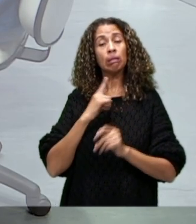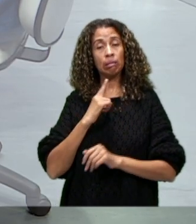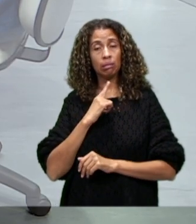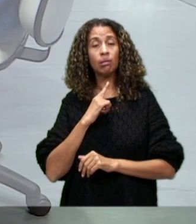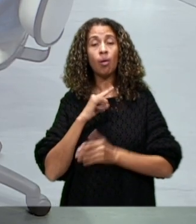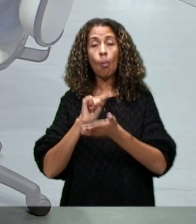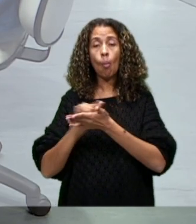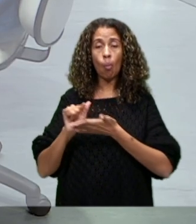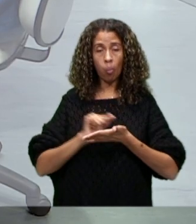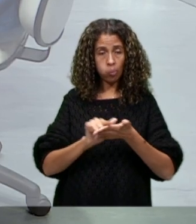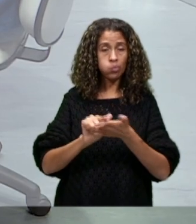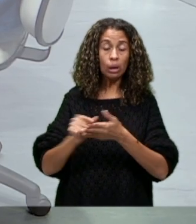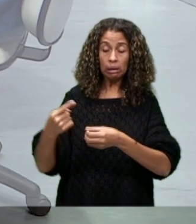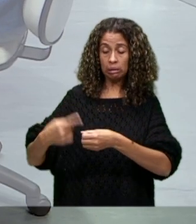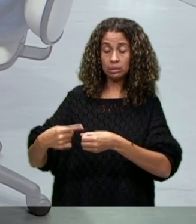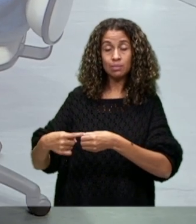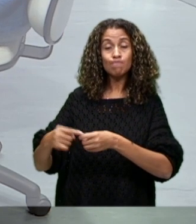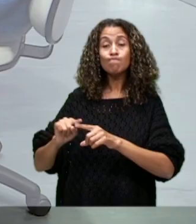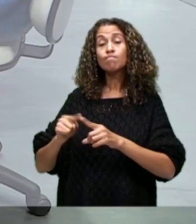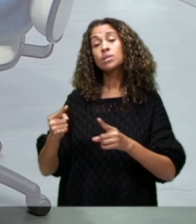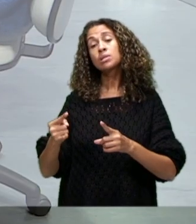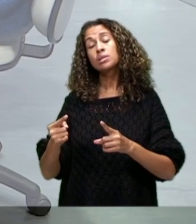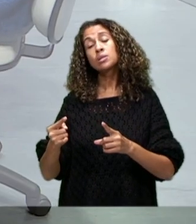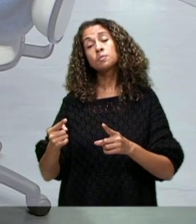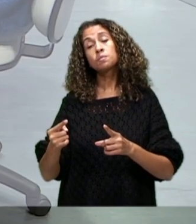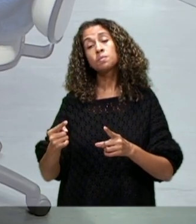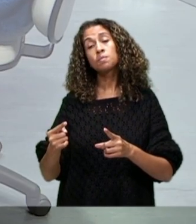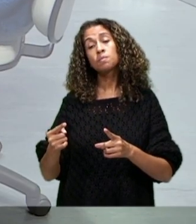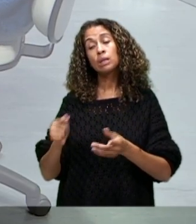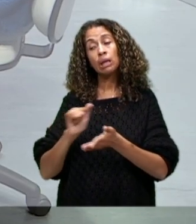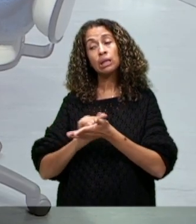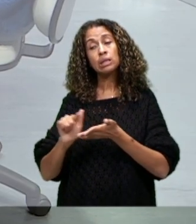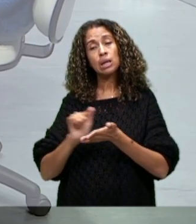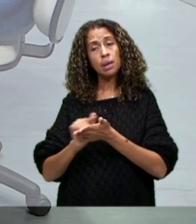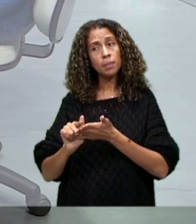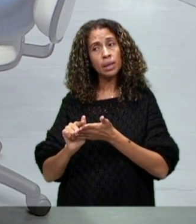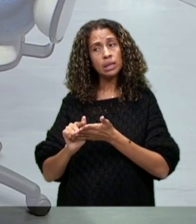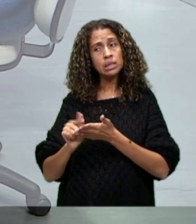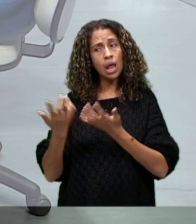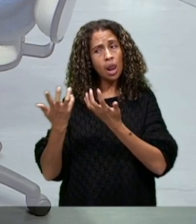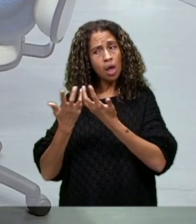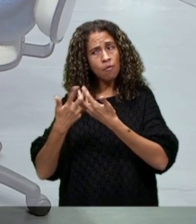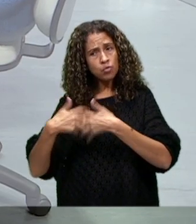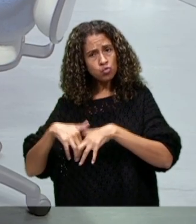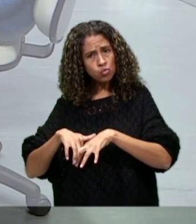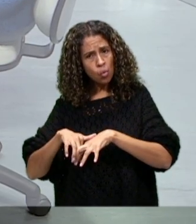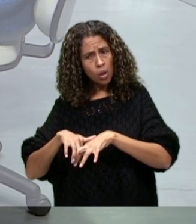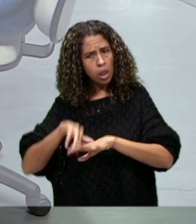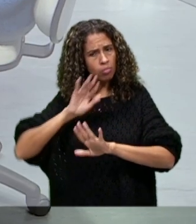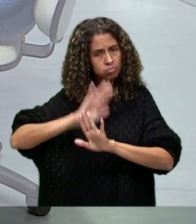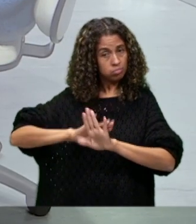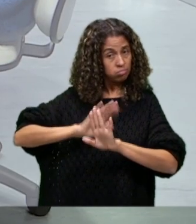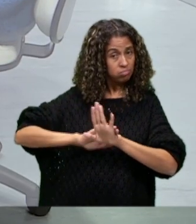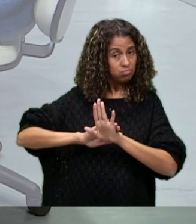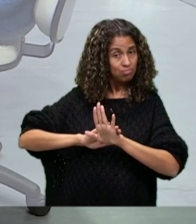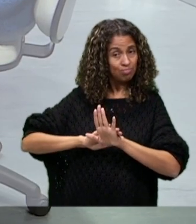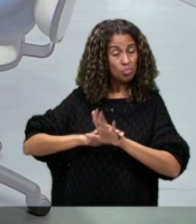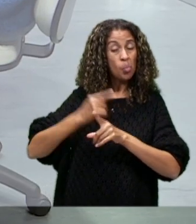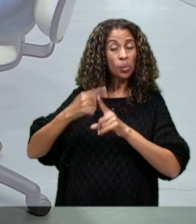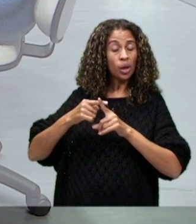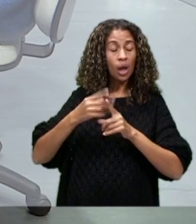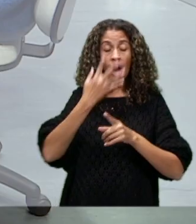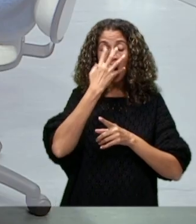uma limpeza urbana. Mas essa limpeza ela é eficiente, mas ela não é eficaz, porque ela está levando tudo para um